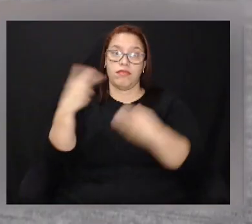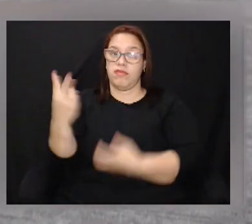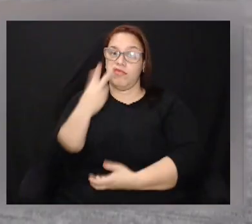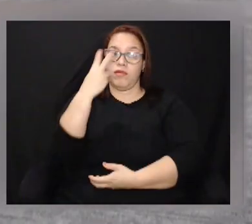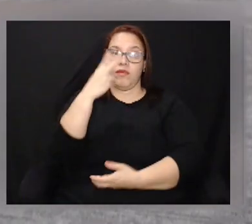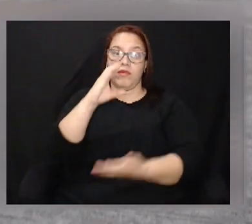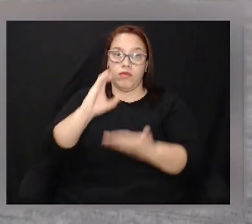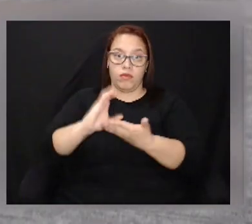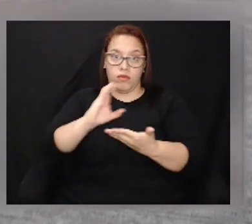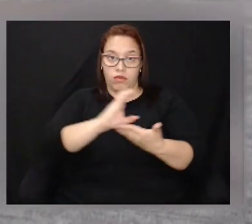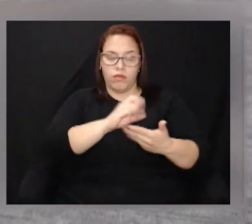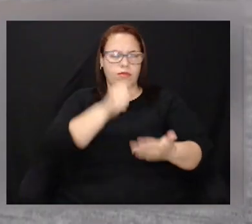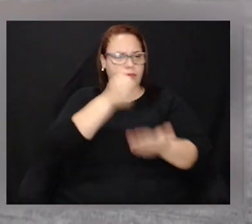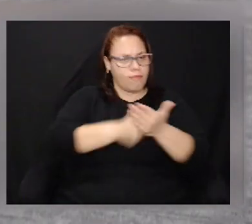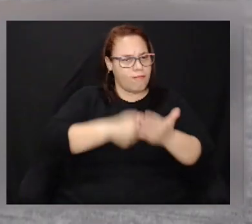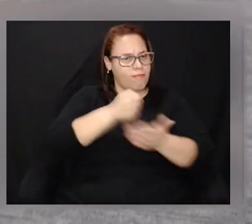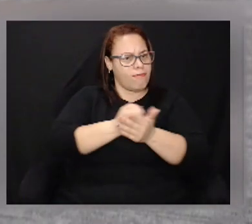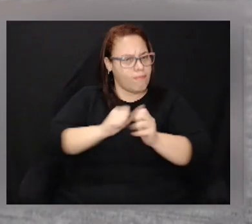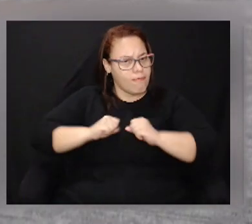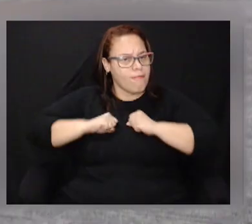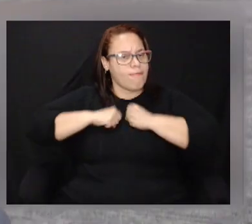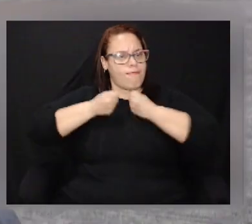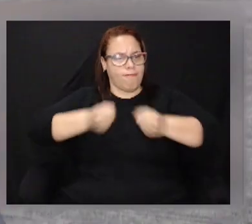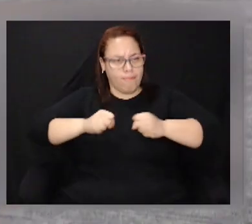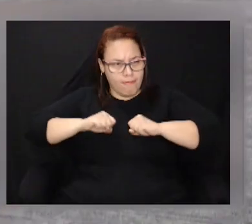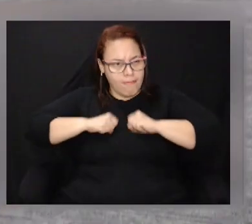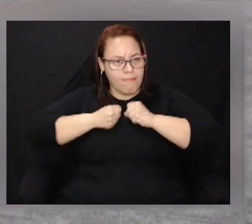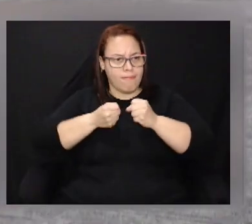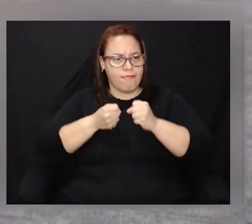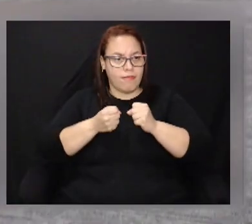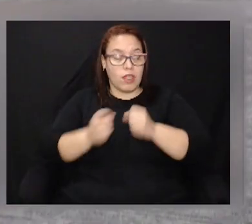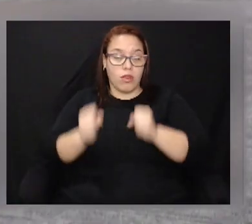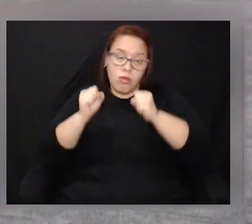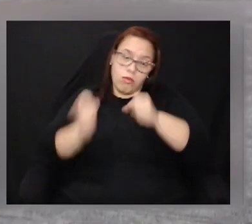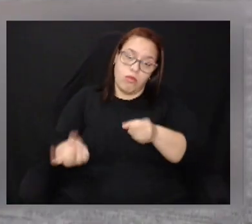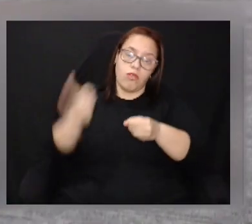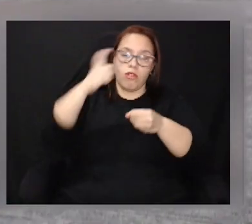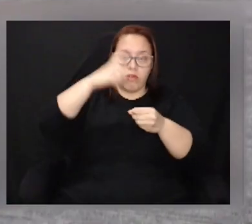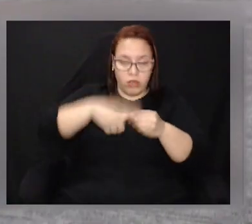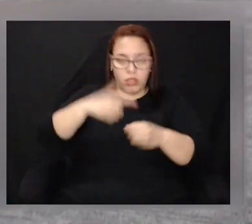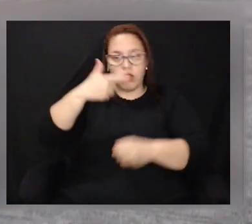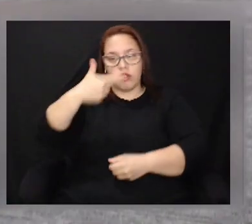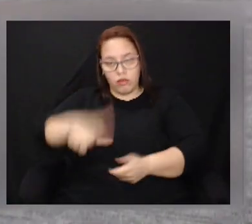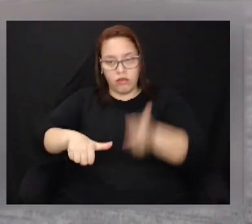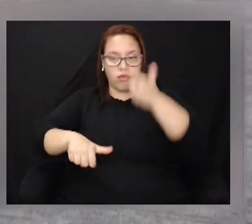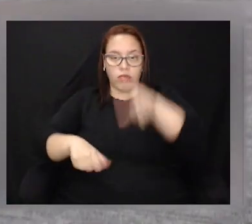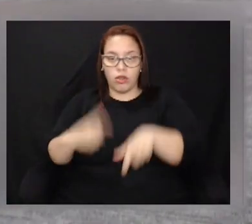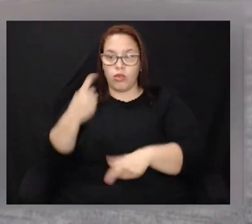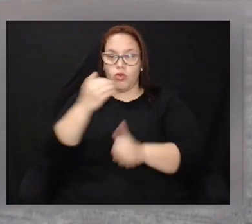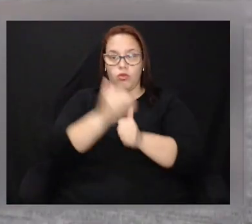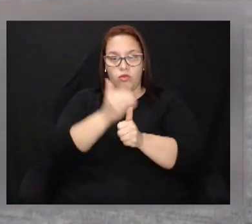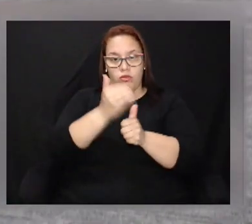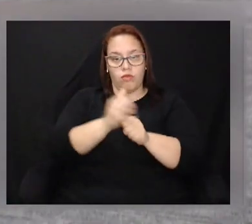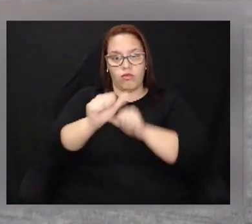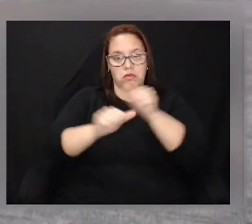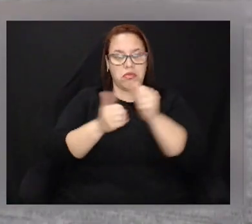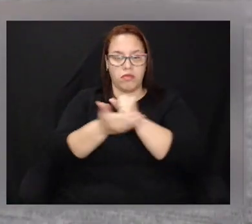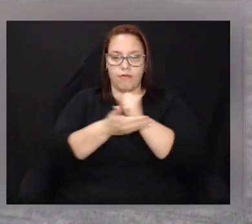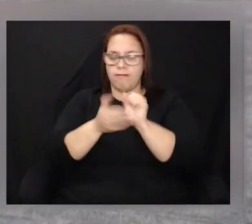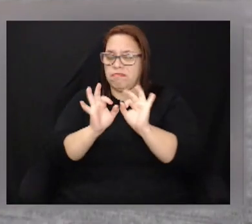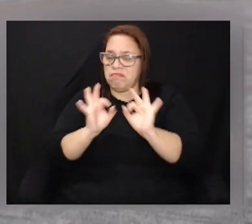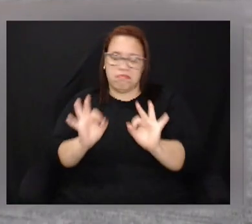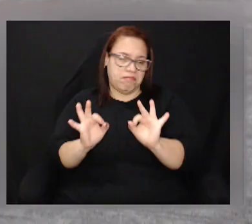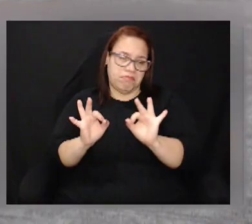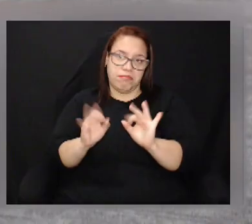que se dedicam, participam e permitir que eles possam exercer mais um mandato. Então a alteração basicamente é no